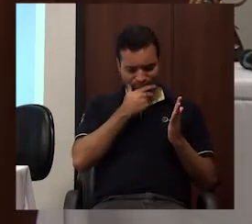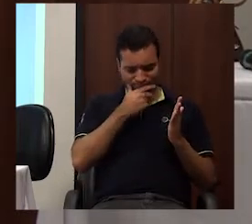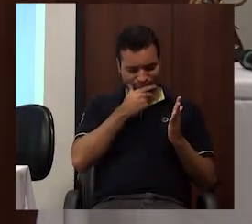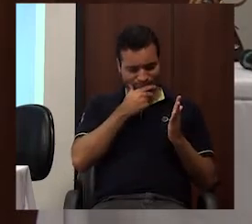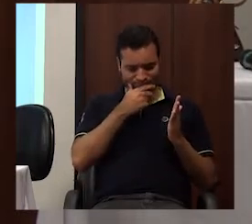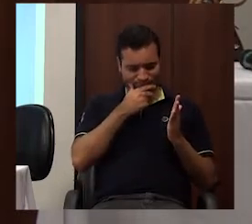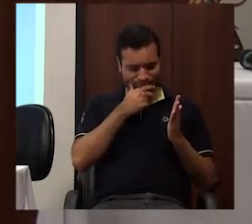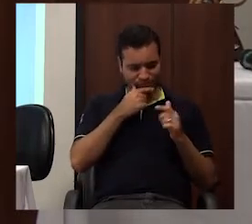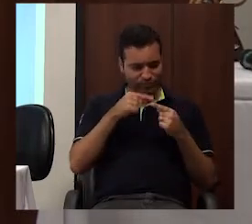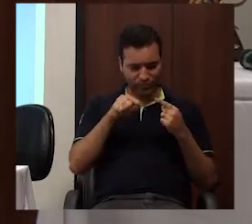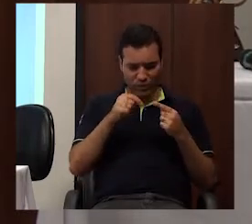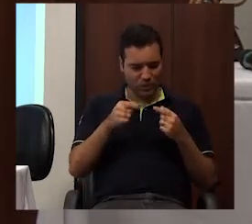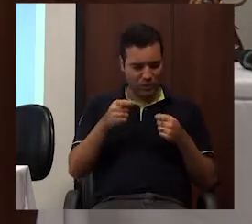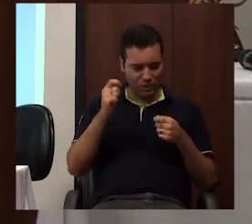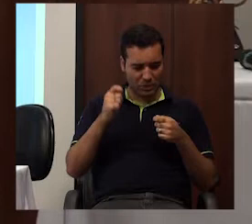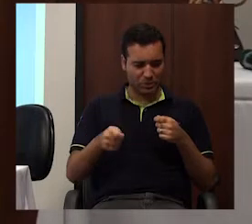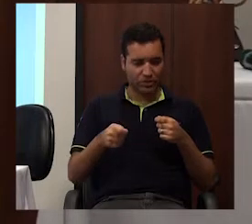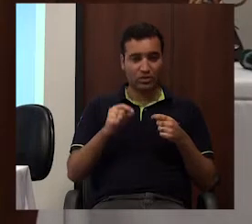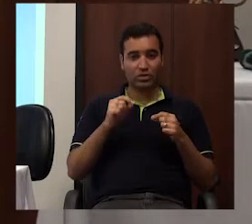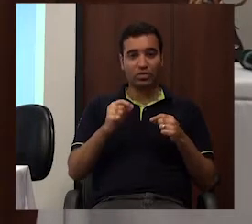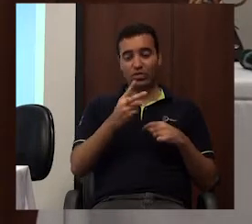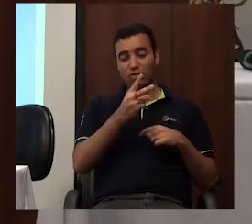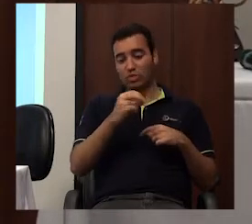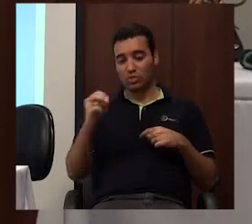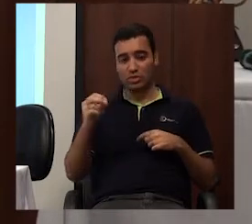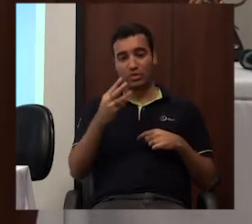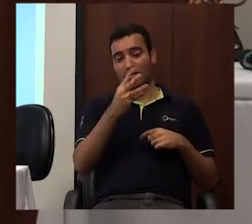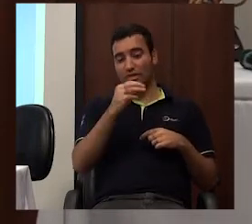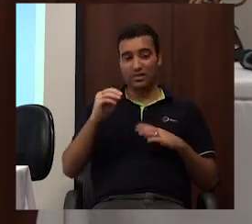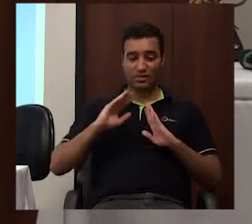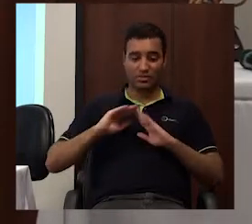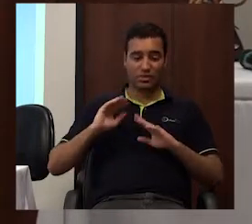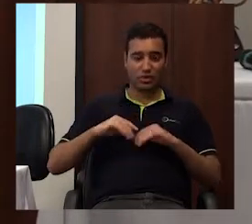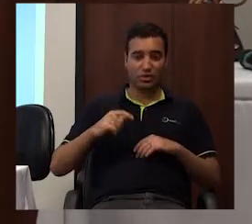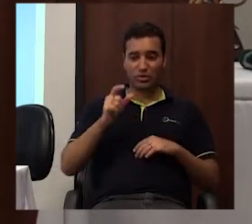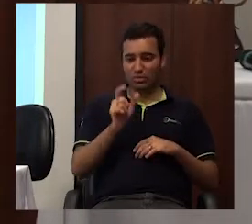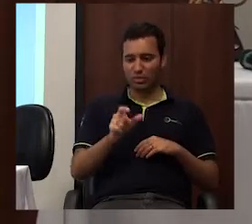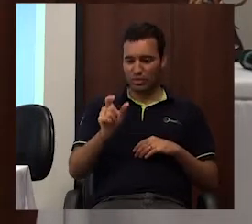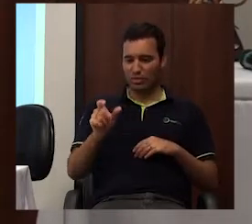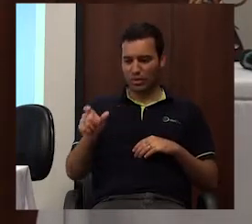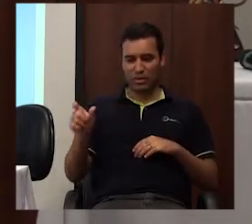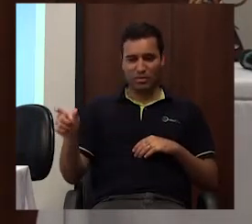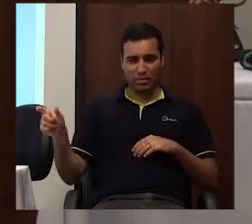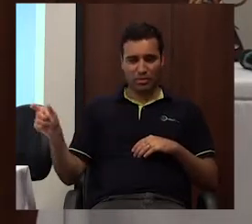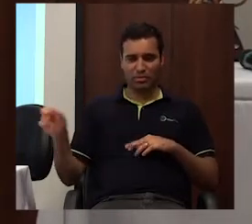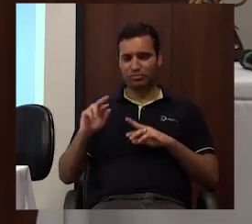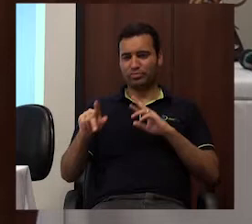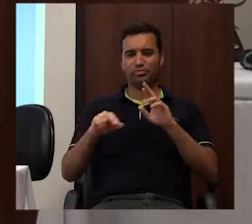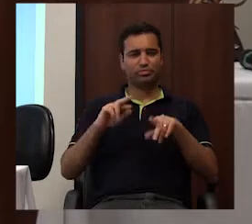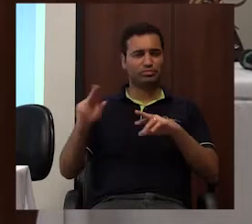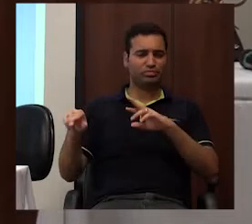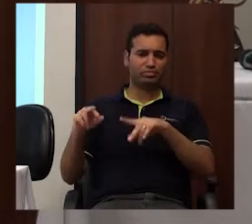tratava de uma execução. Eram 200, 300 pedidos individuais, totalmente diversos um do outro, sem